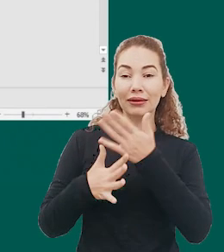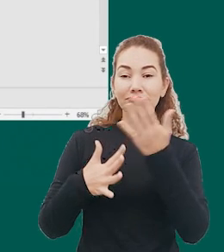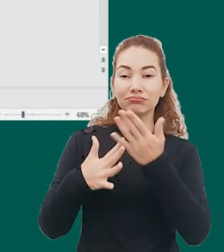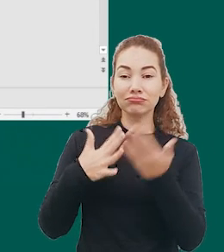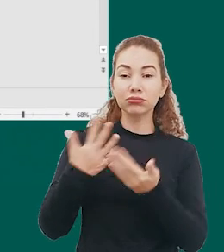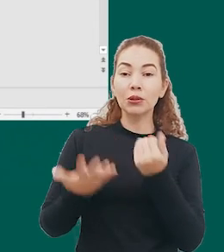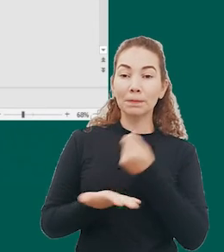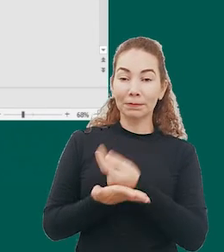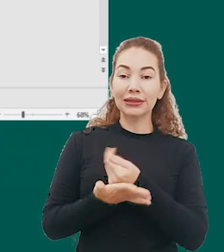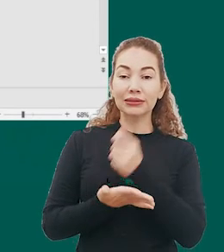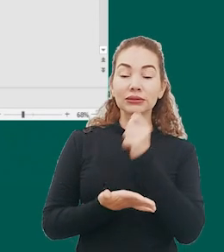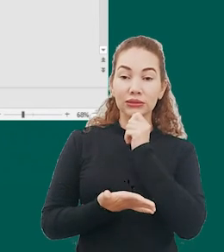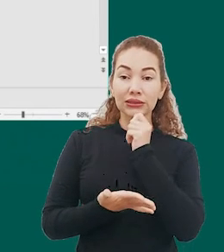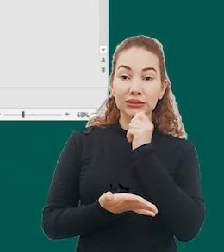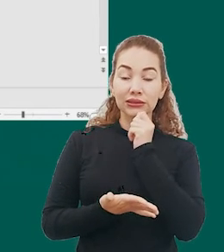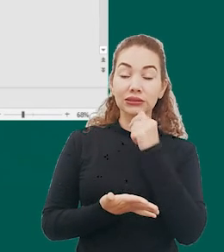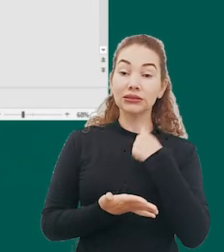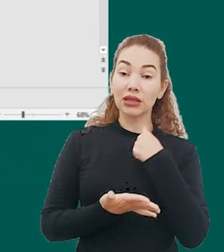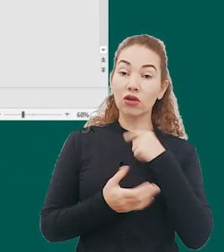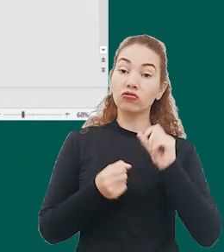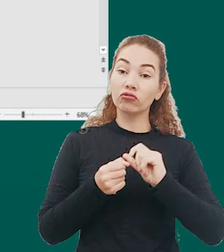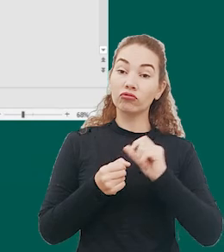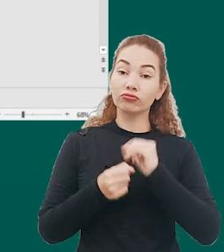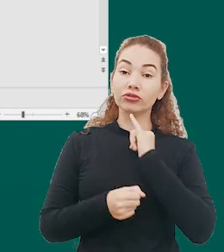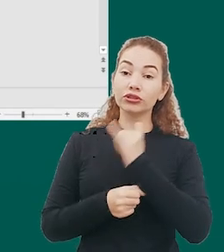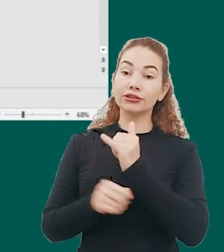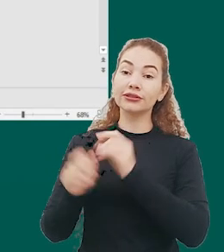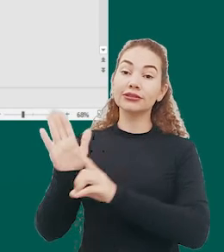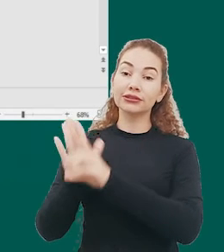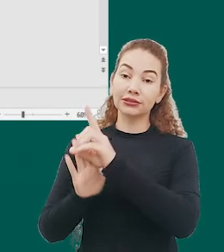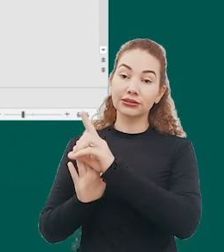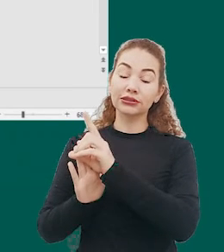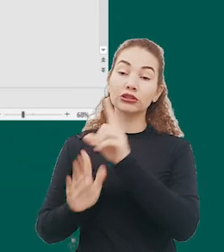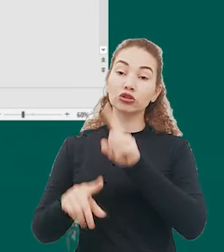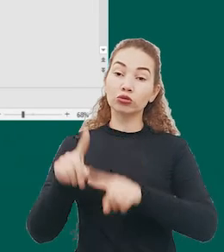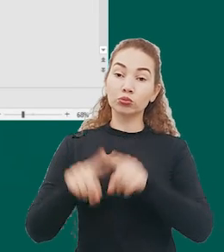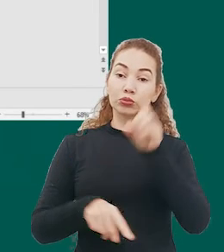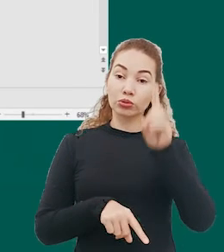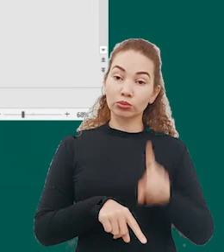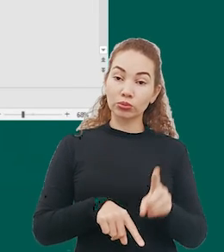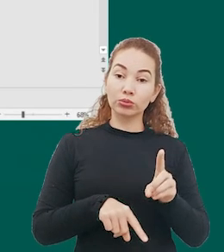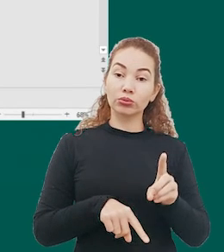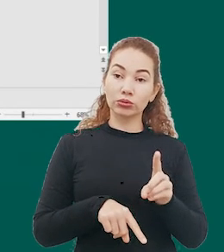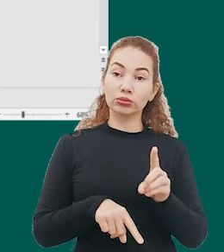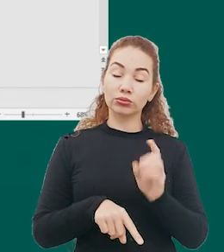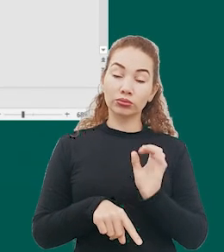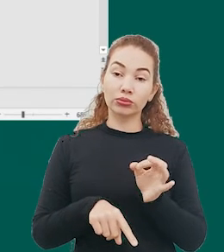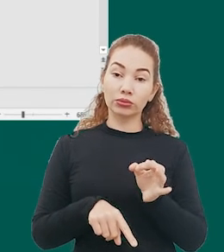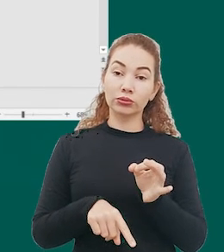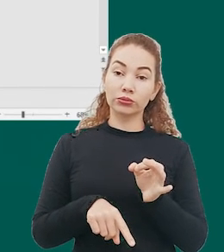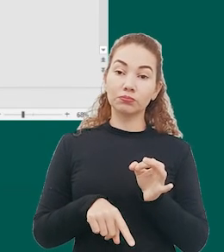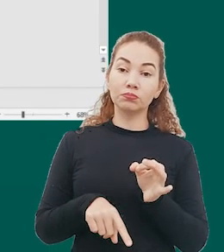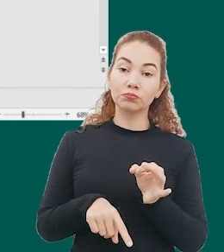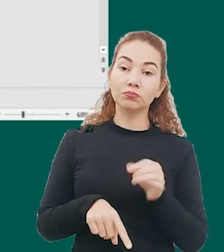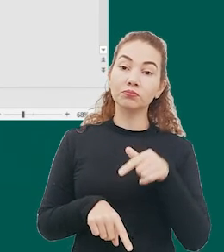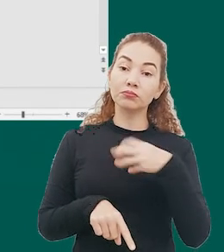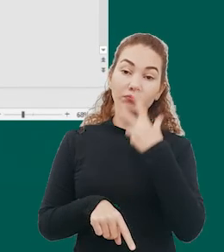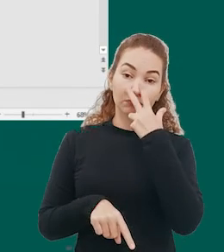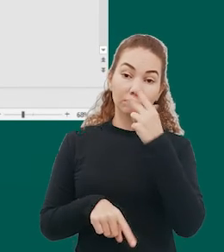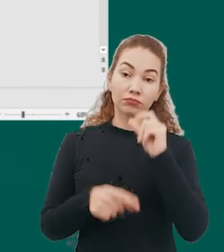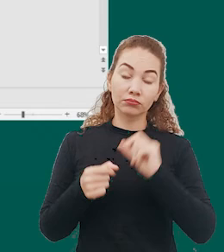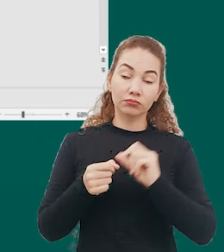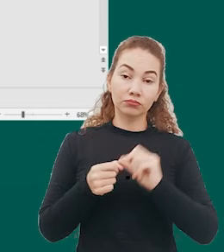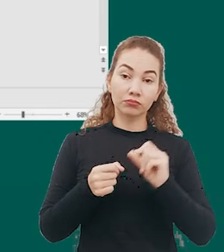deste consórcio, eu vou estar informando na minha ficha de bens e direito, certo? E assim como eu fiz